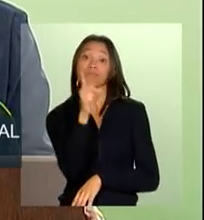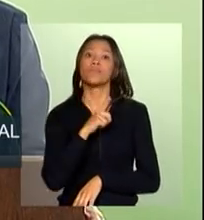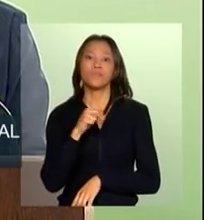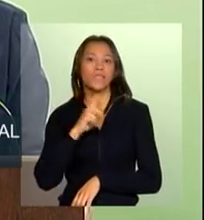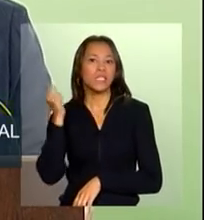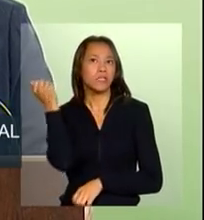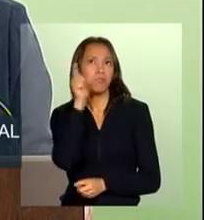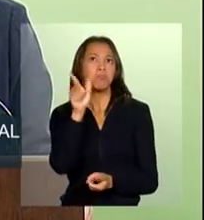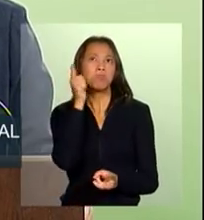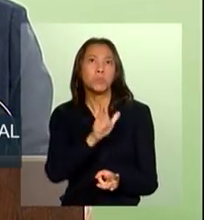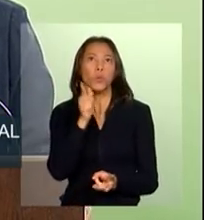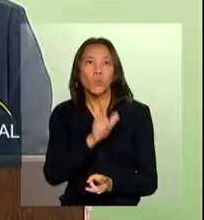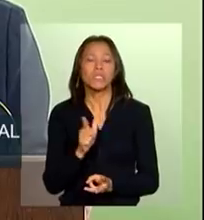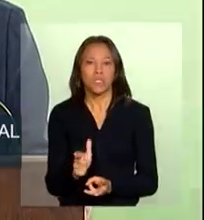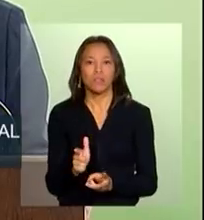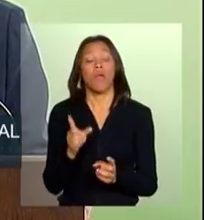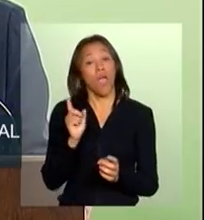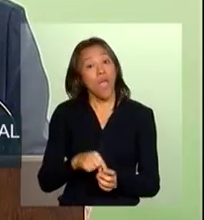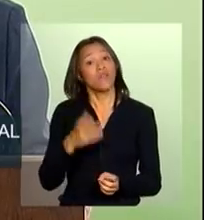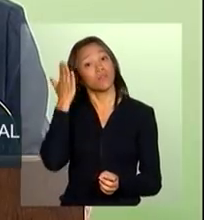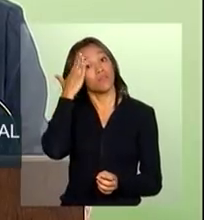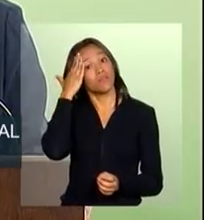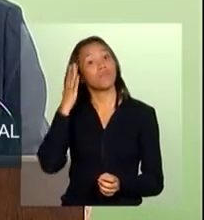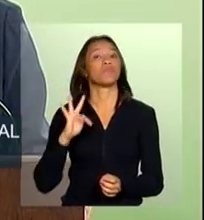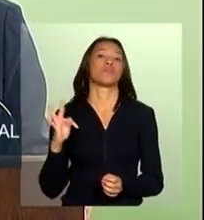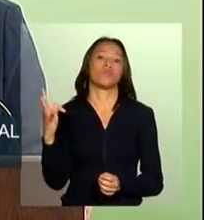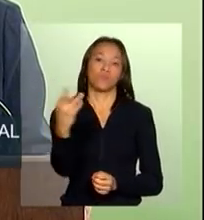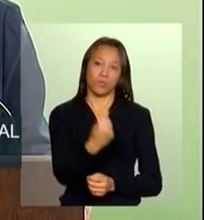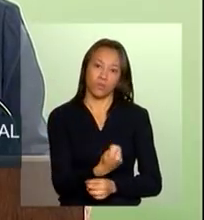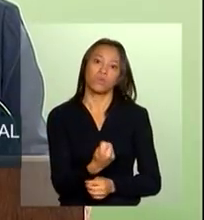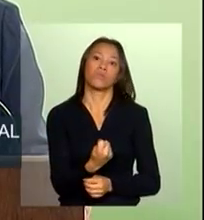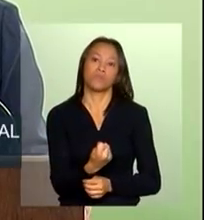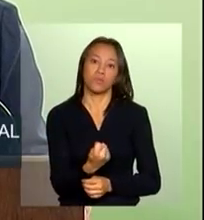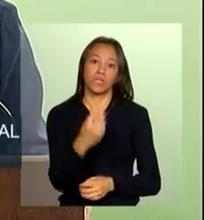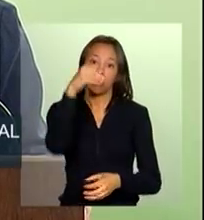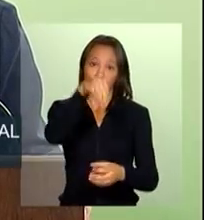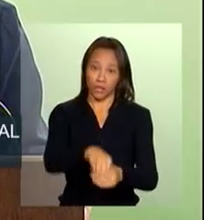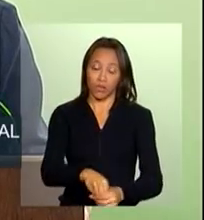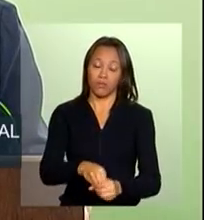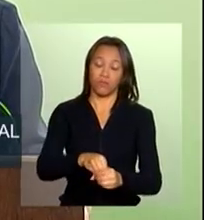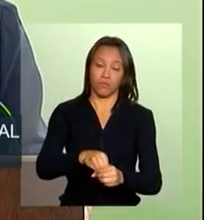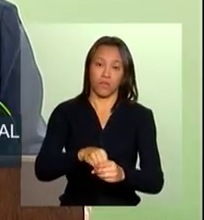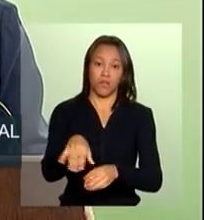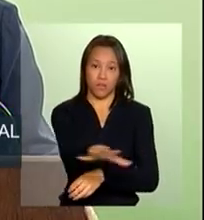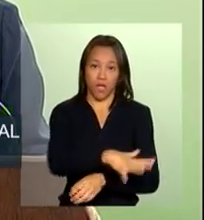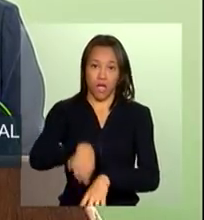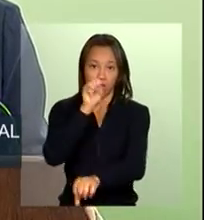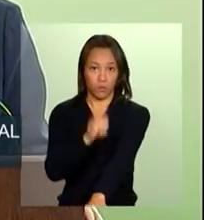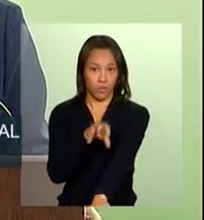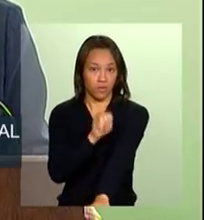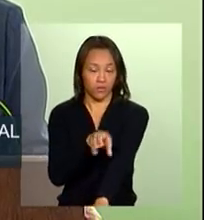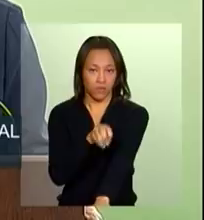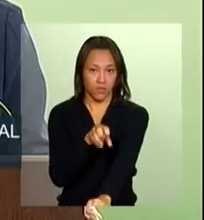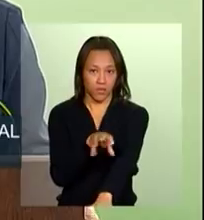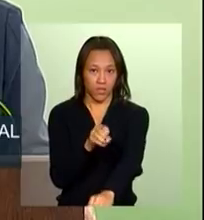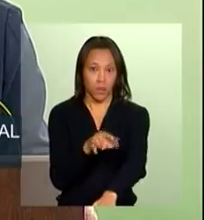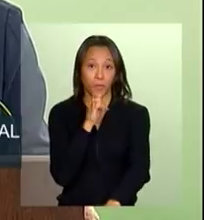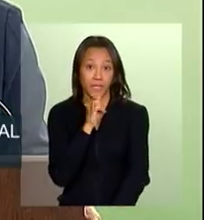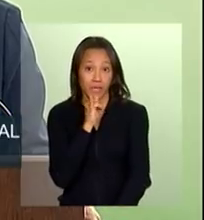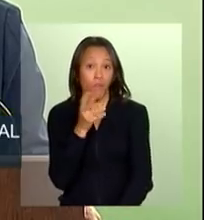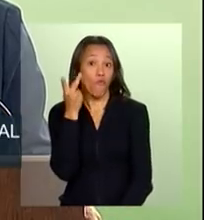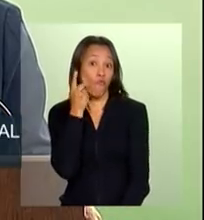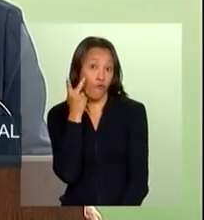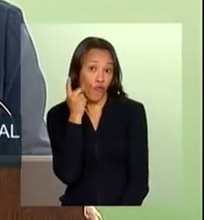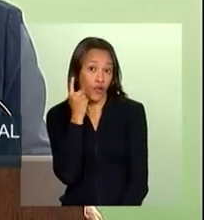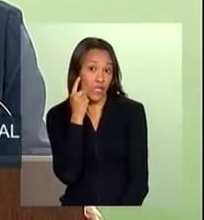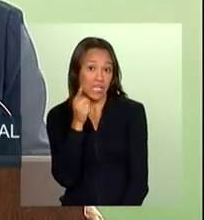destacado, é consenso entre a área da educação, que o caso do Ceará